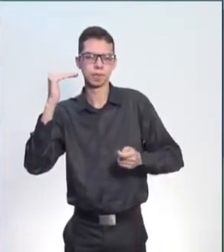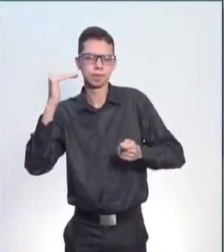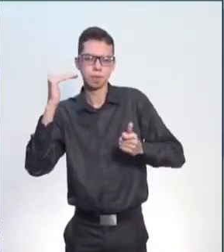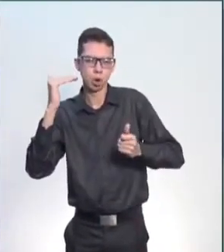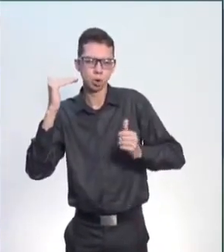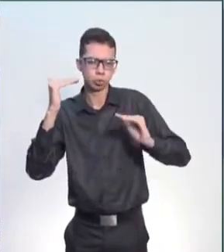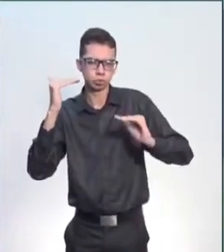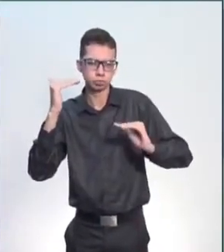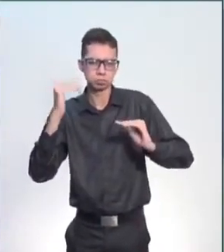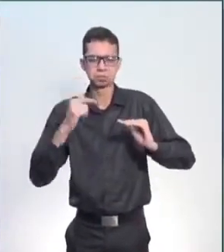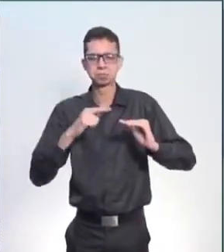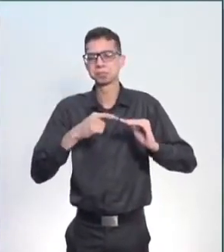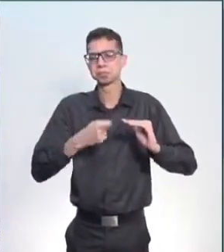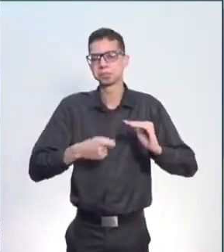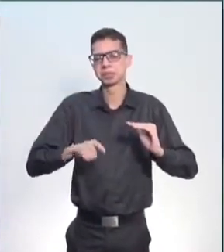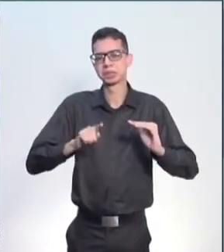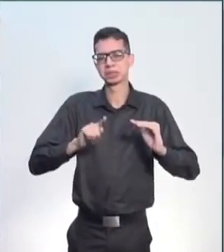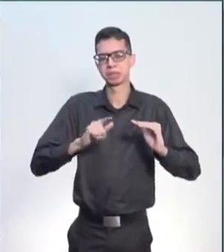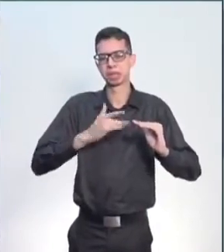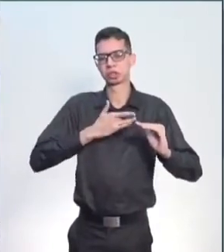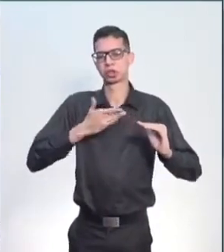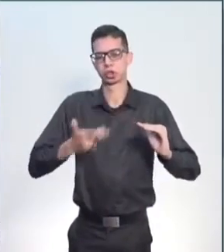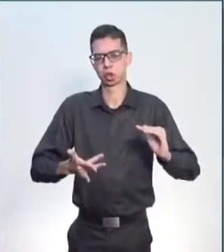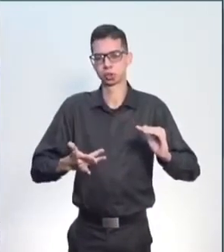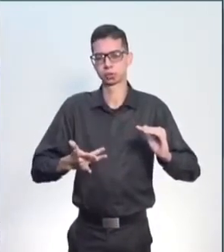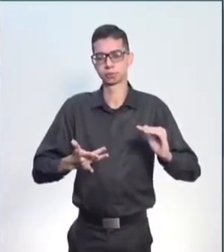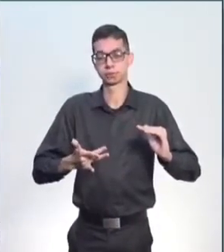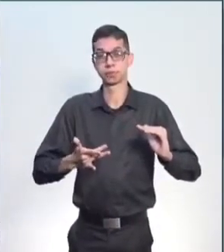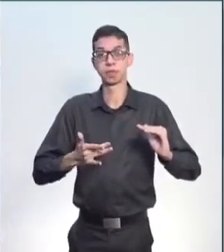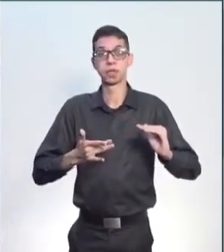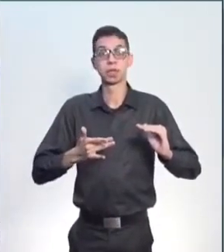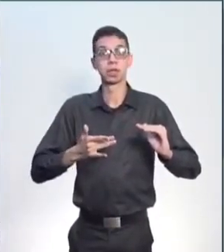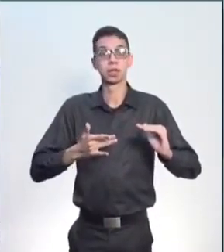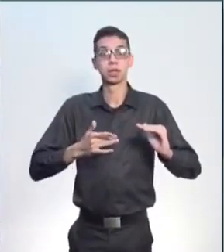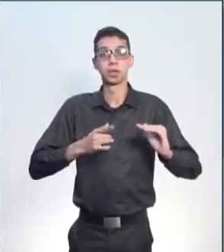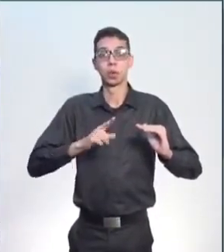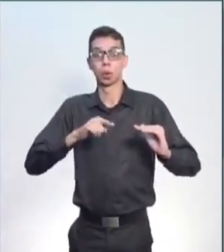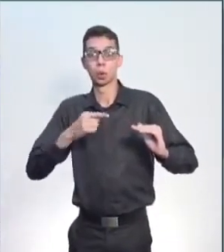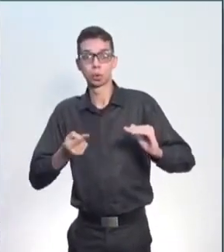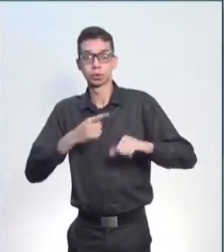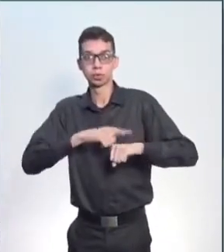necessidade explícita de apoio, de ajuda, de caridade, ok?